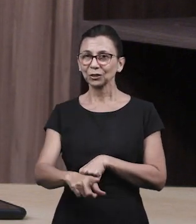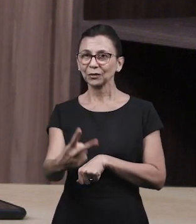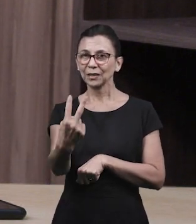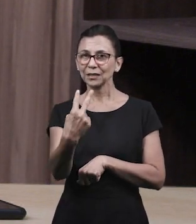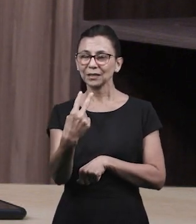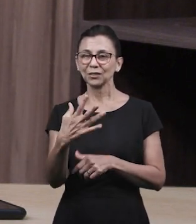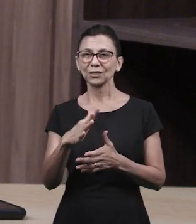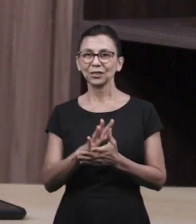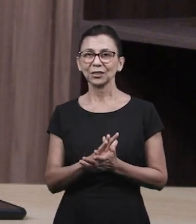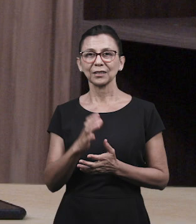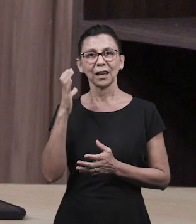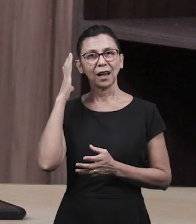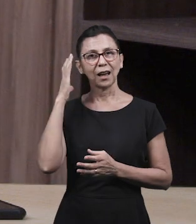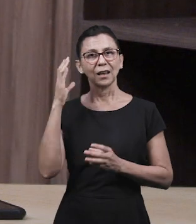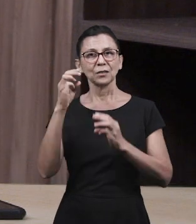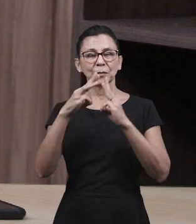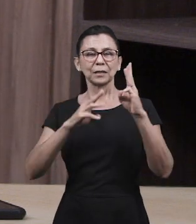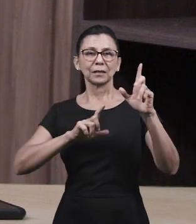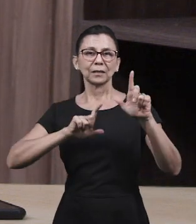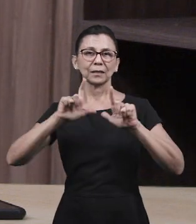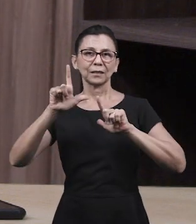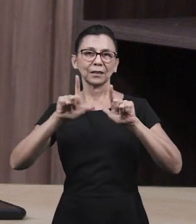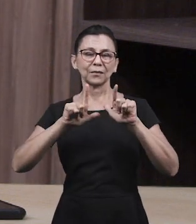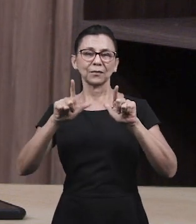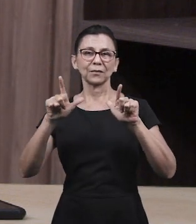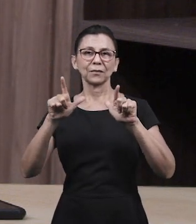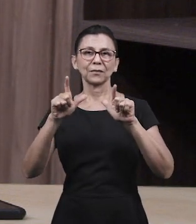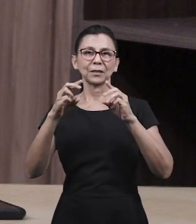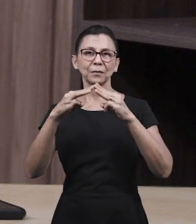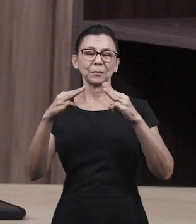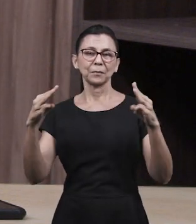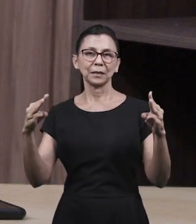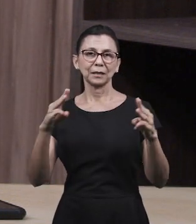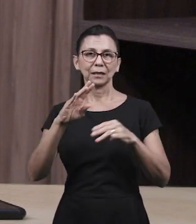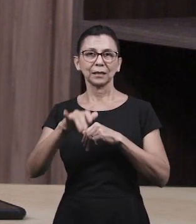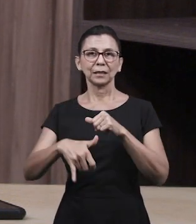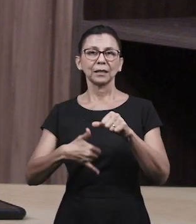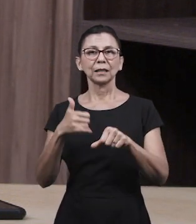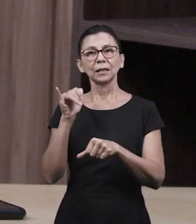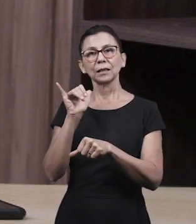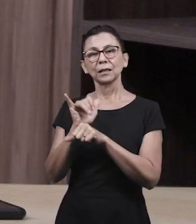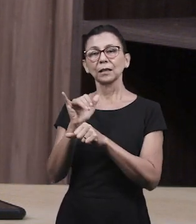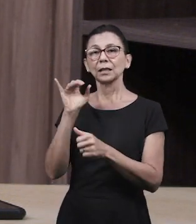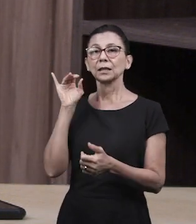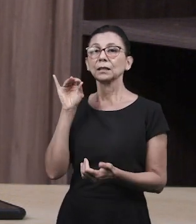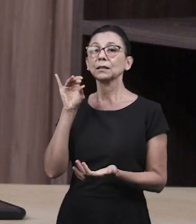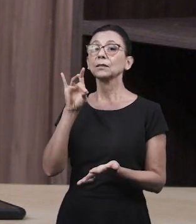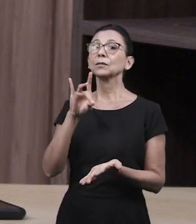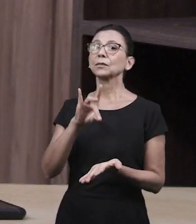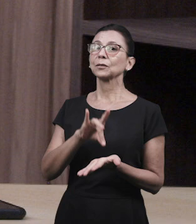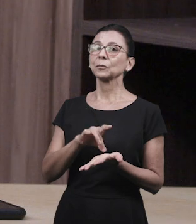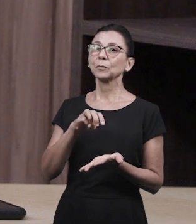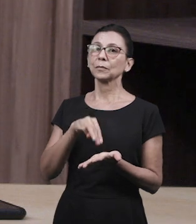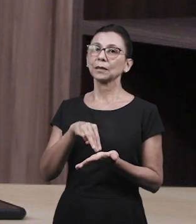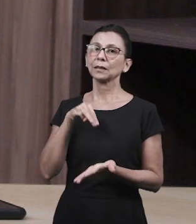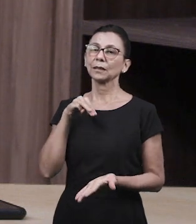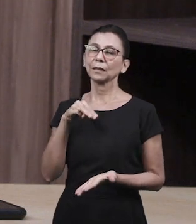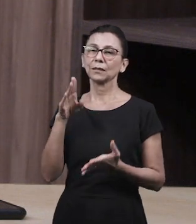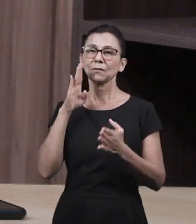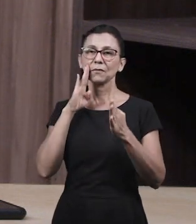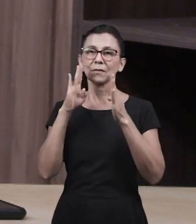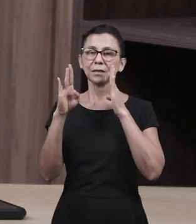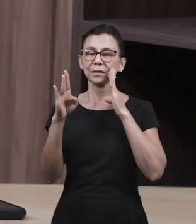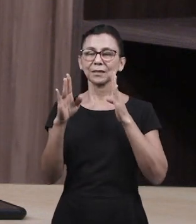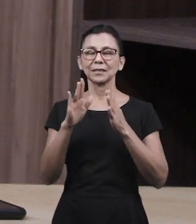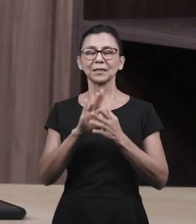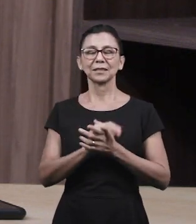aqui pela Rádio Manaim, TV Web Manaim, pelo canal da Igreja Cristã Maranata no YouTube e pelo Facebook da Rádio